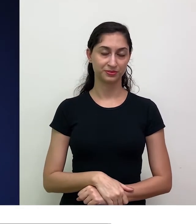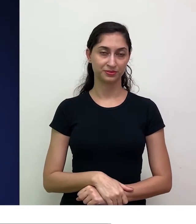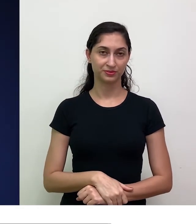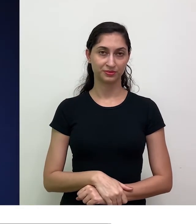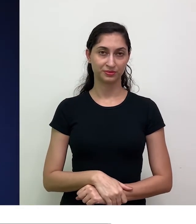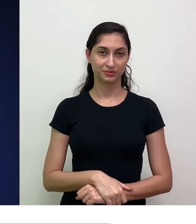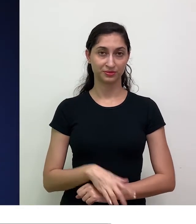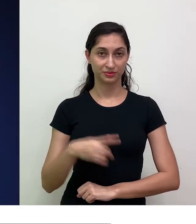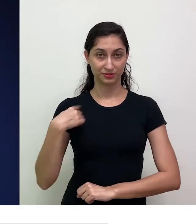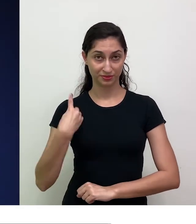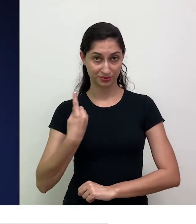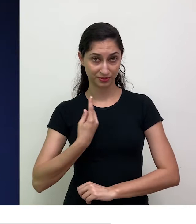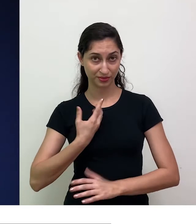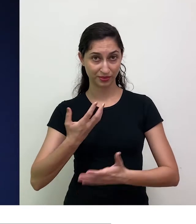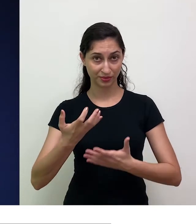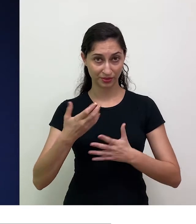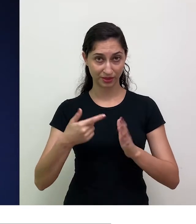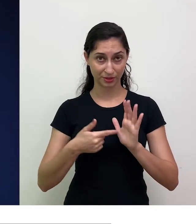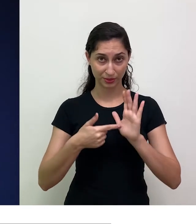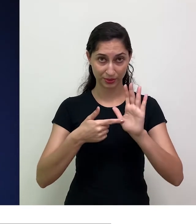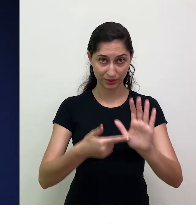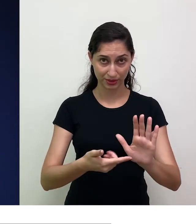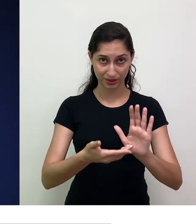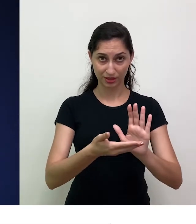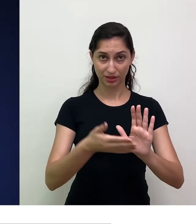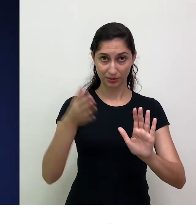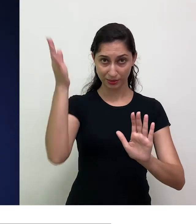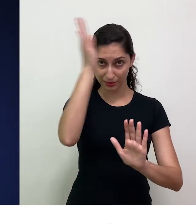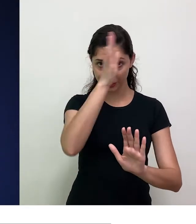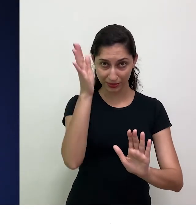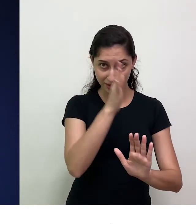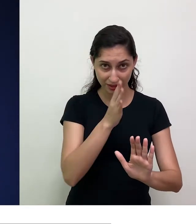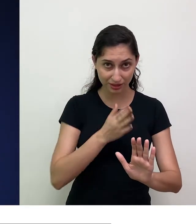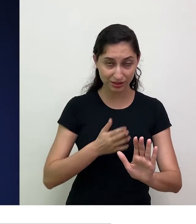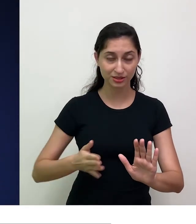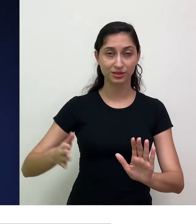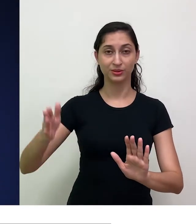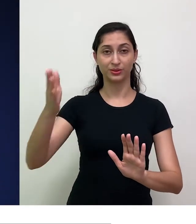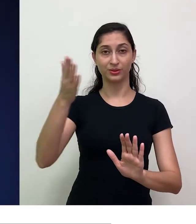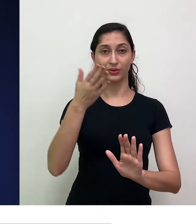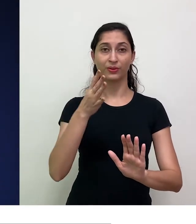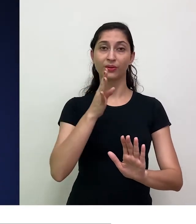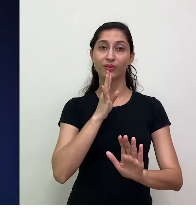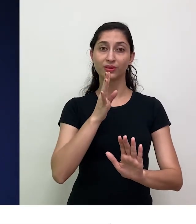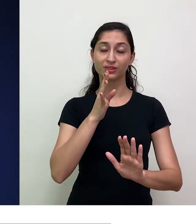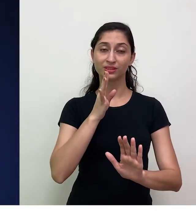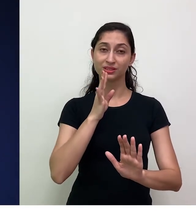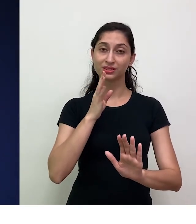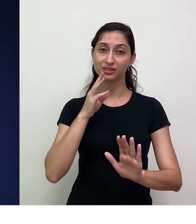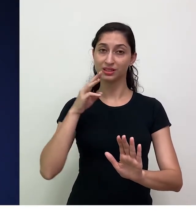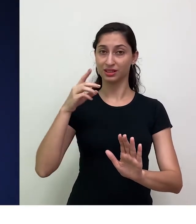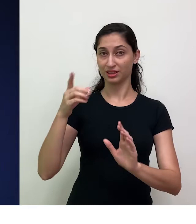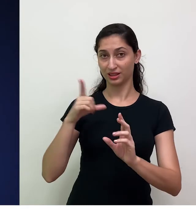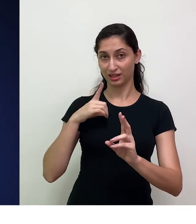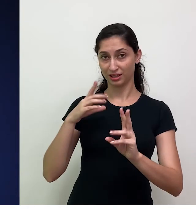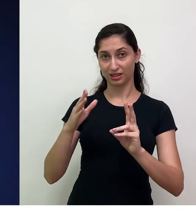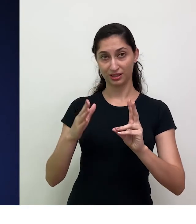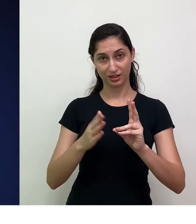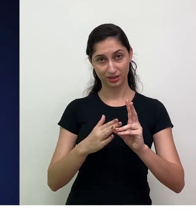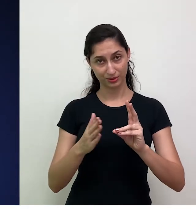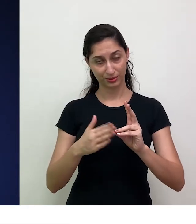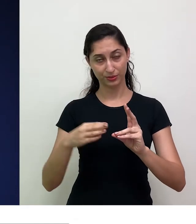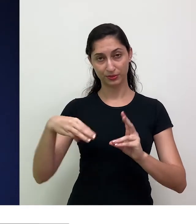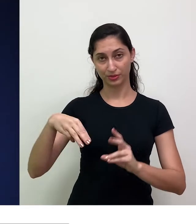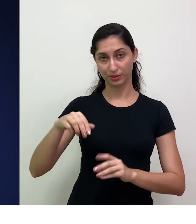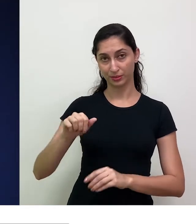A gente está querendo mostrar para o Brasil todo conhecer que tem indígena